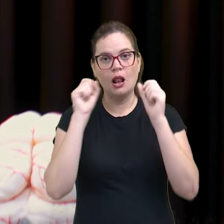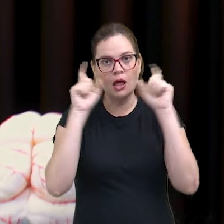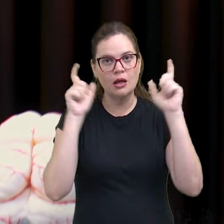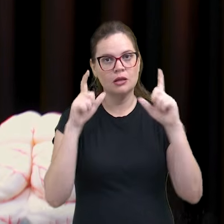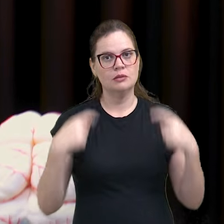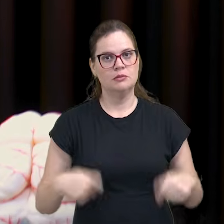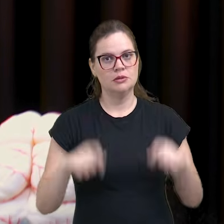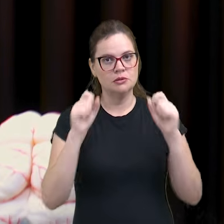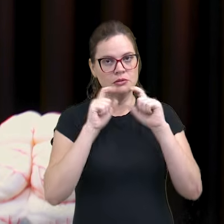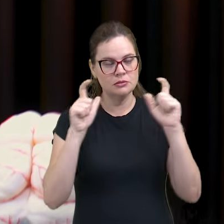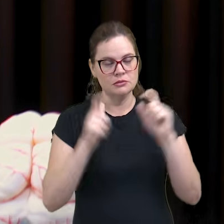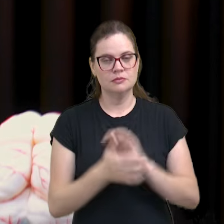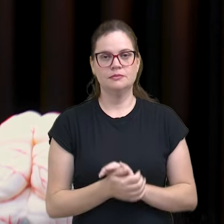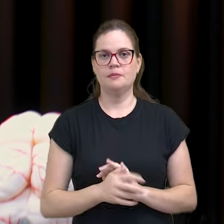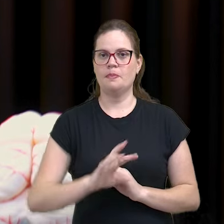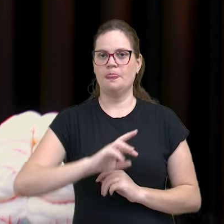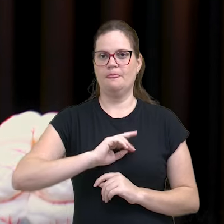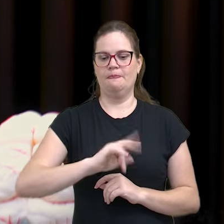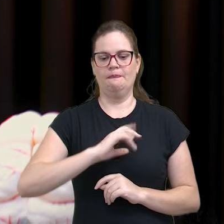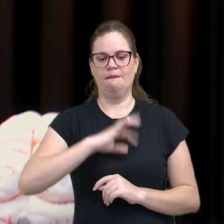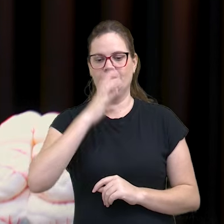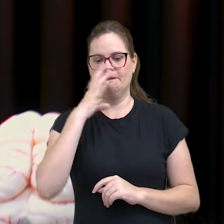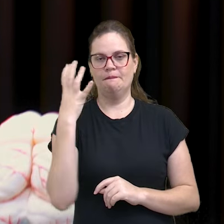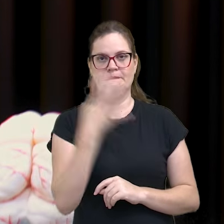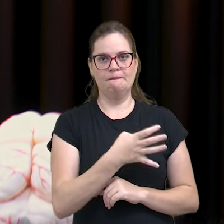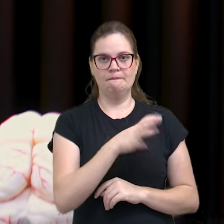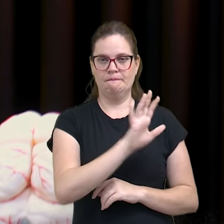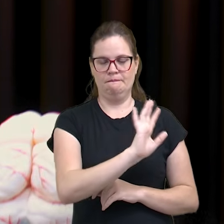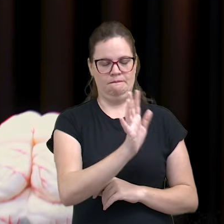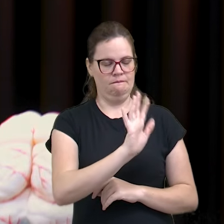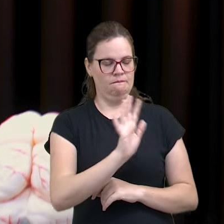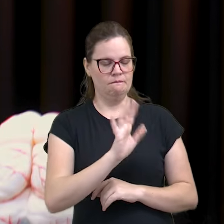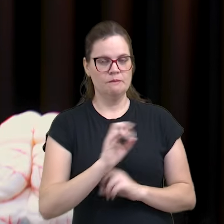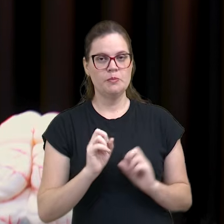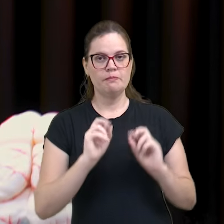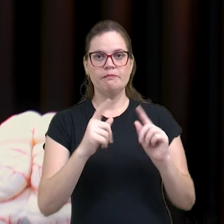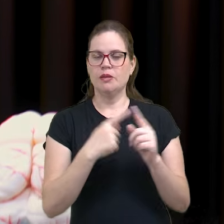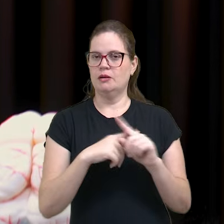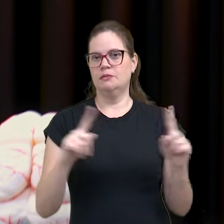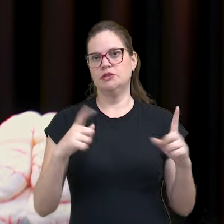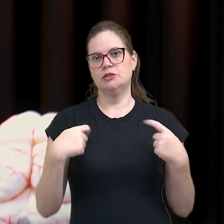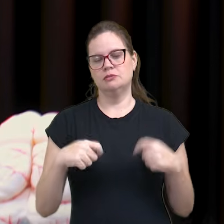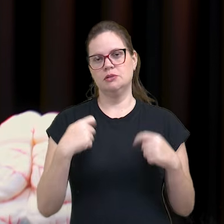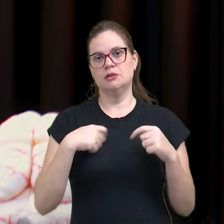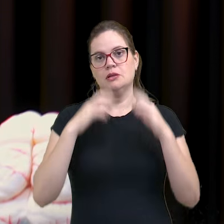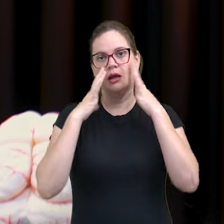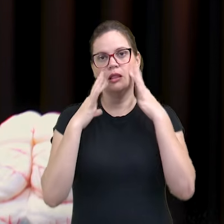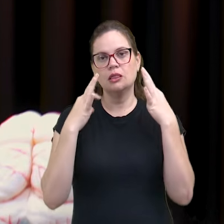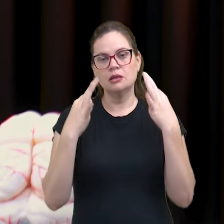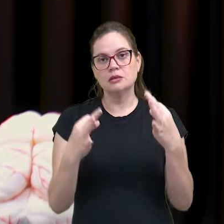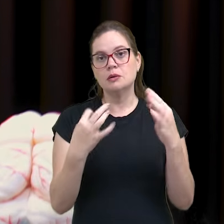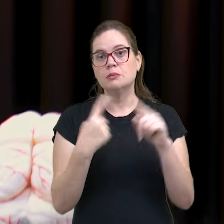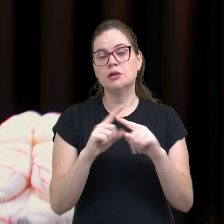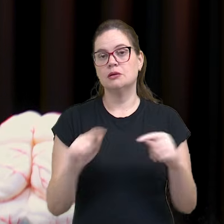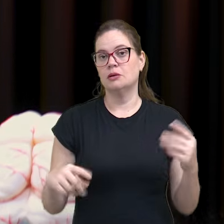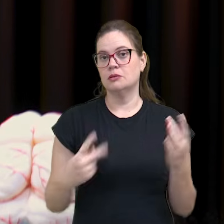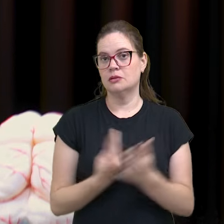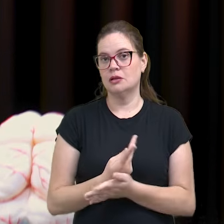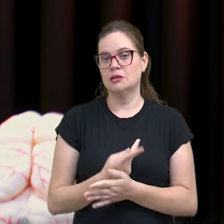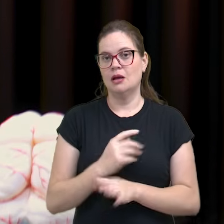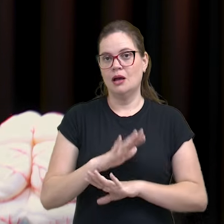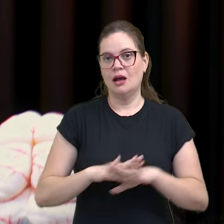criticando, mas é um sinal de atenção, até porque muitas vezes aquilo é feito até sem um